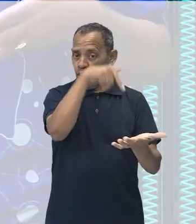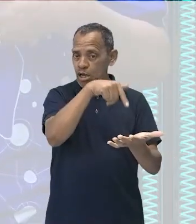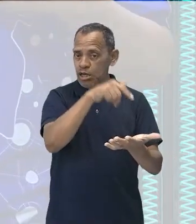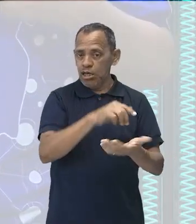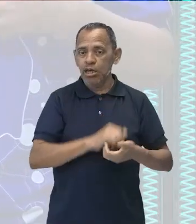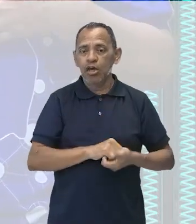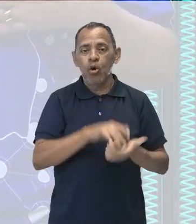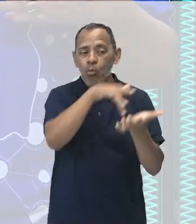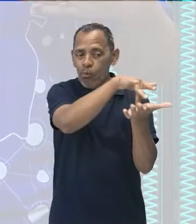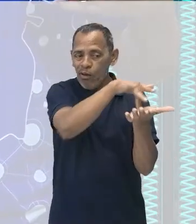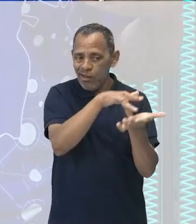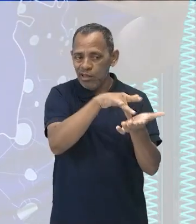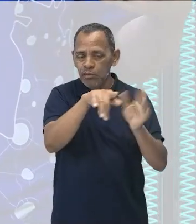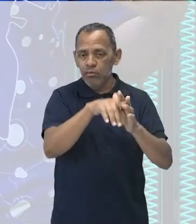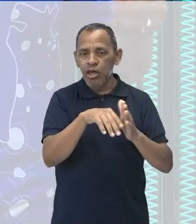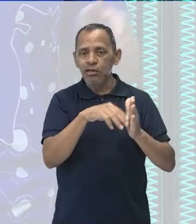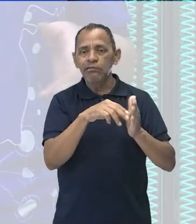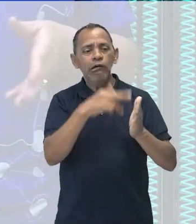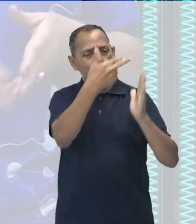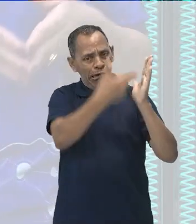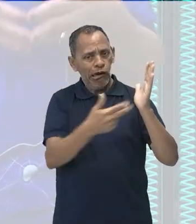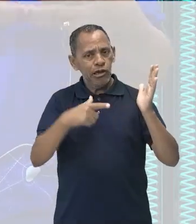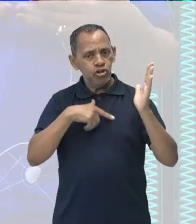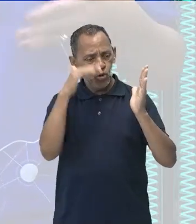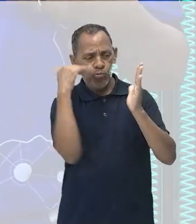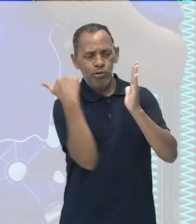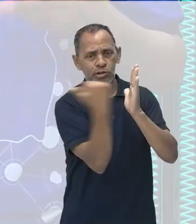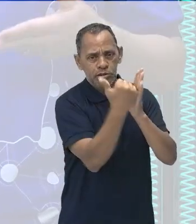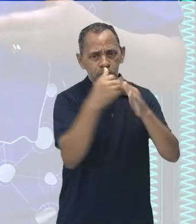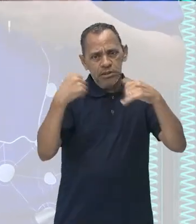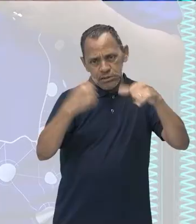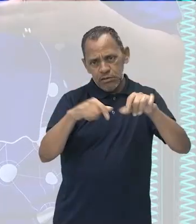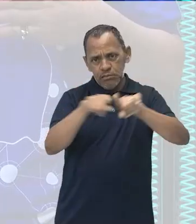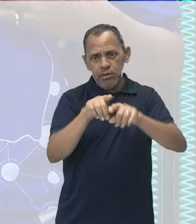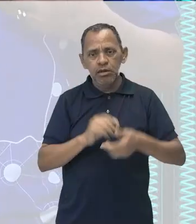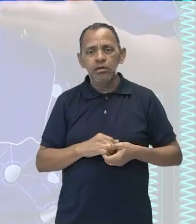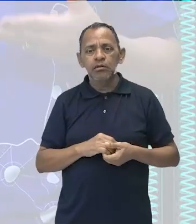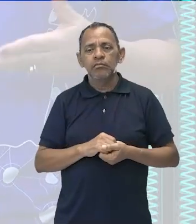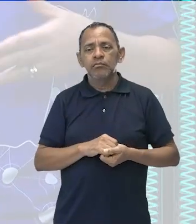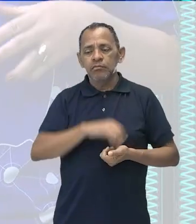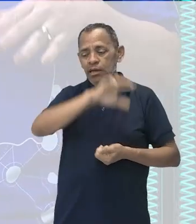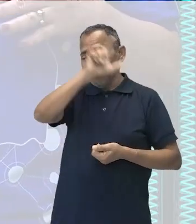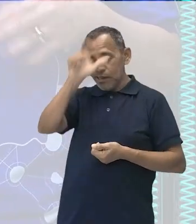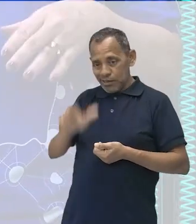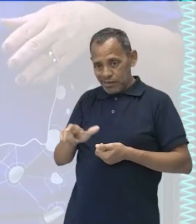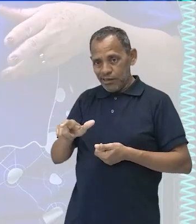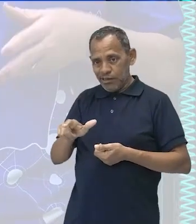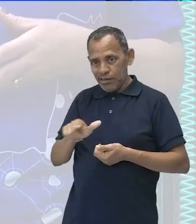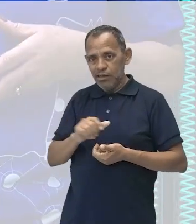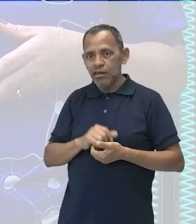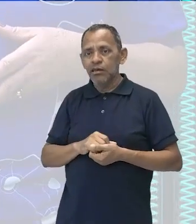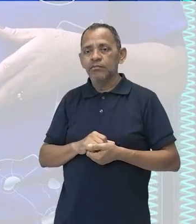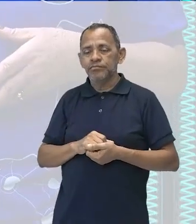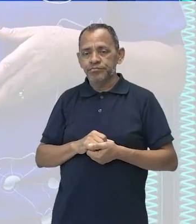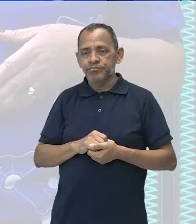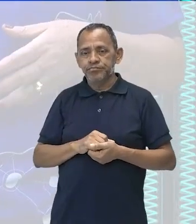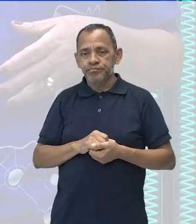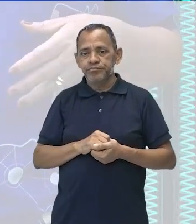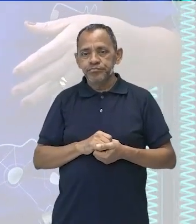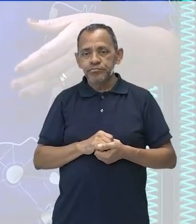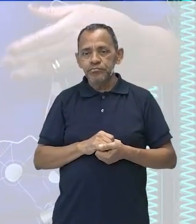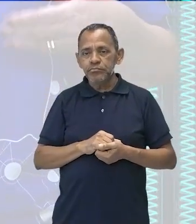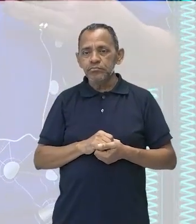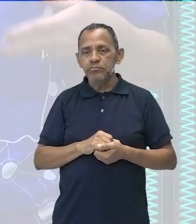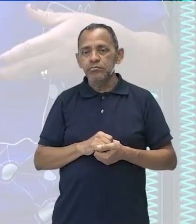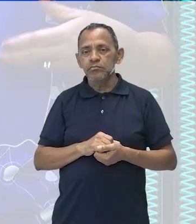muito vertical e na horizontal, mas bem mostrando sempre a leveza com as pontas dos pés, certo?